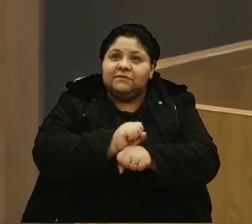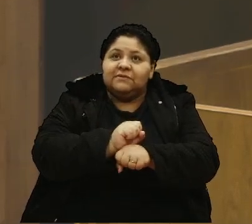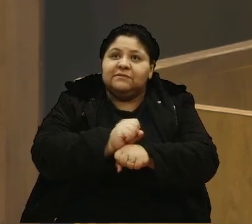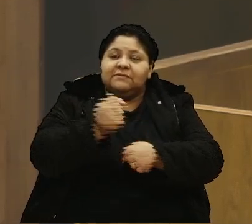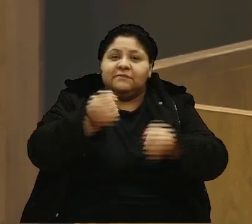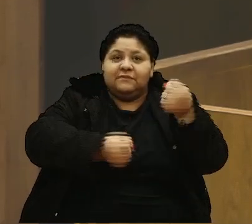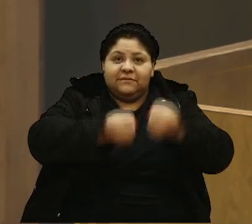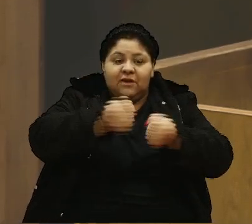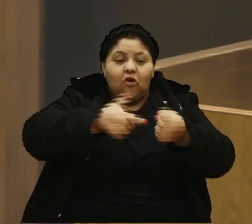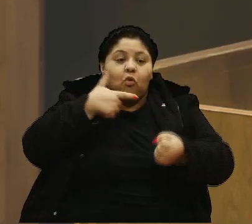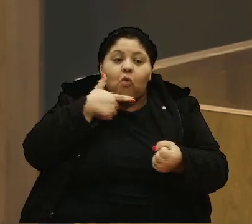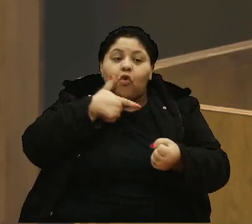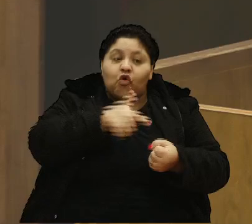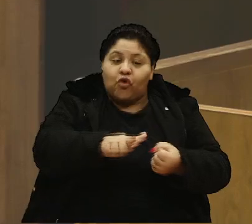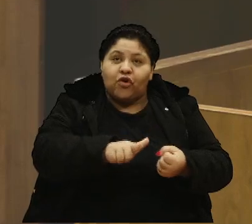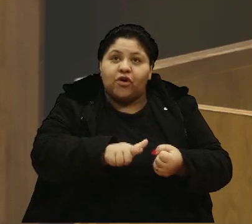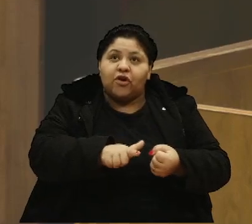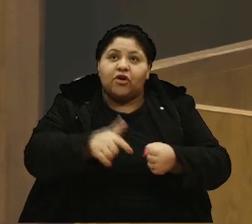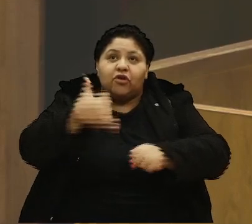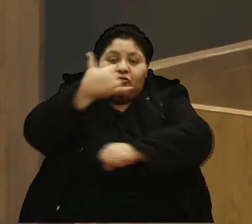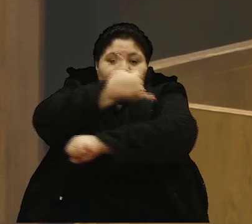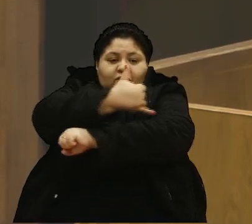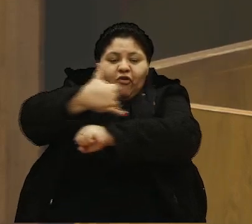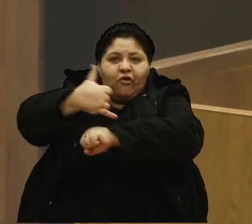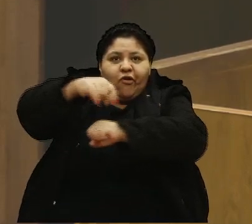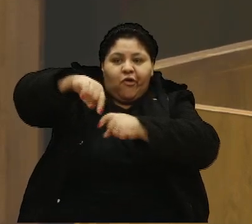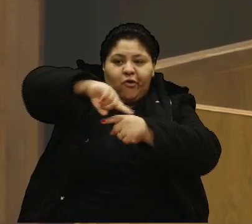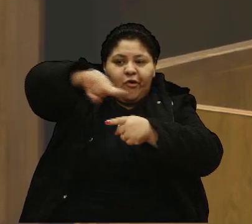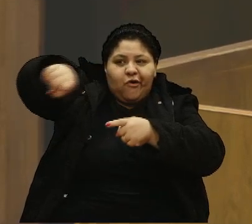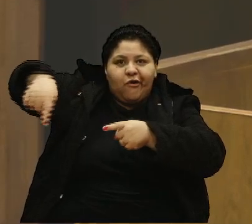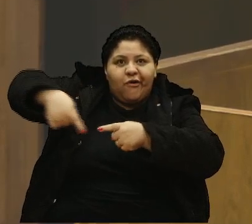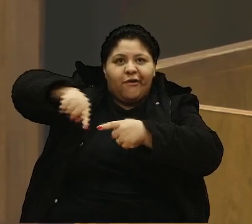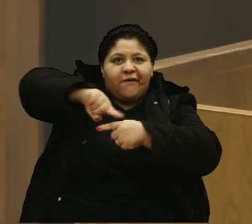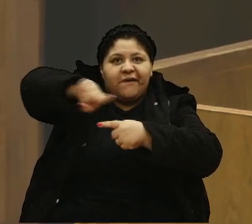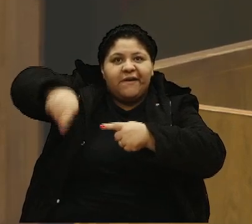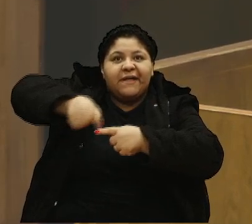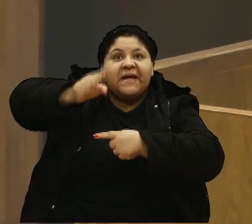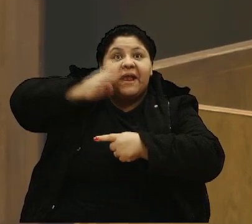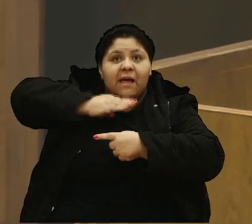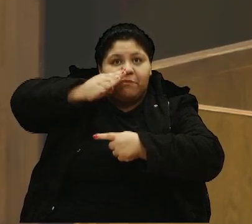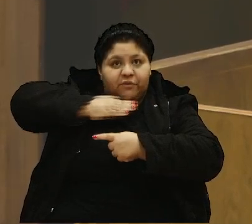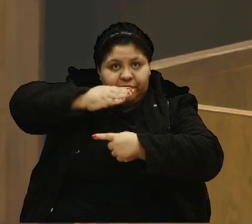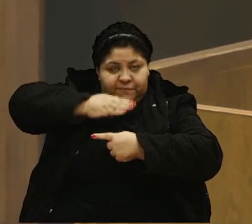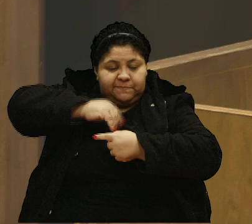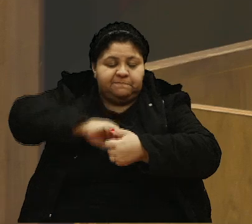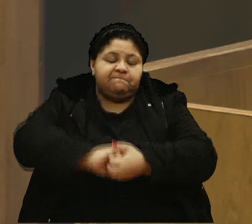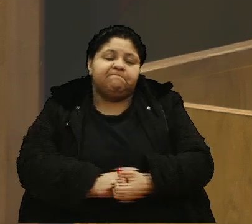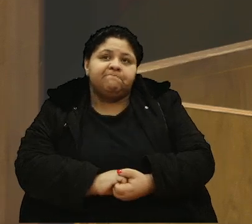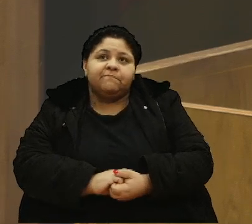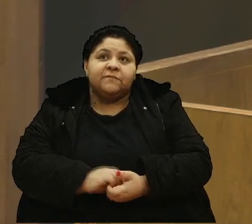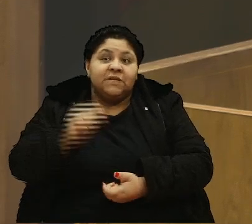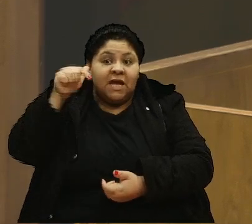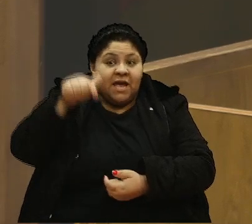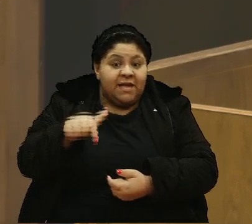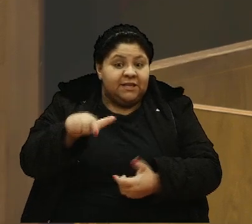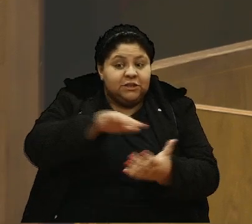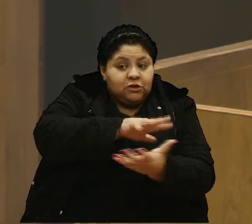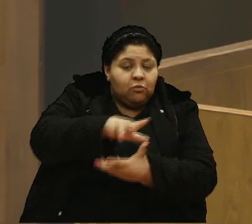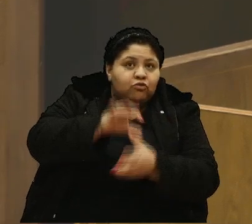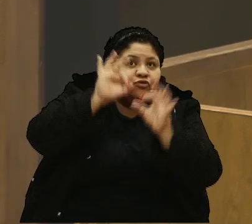as pessoas consigam atravessar e circular o município rapidamente. Este é o mundo